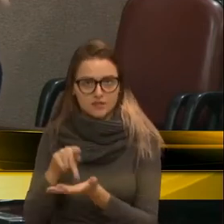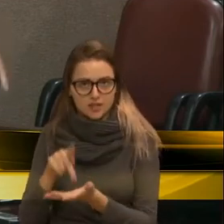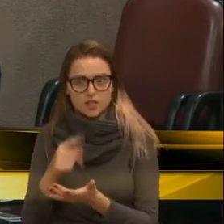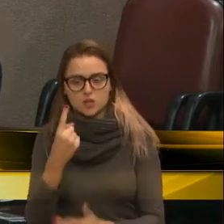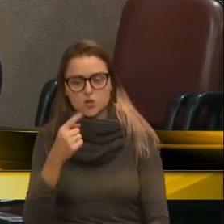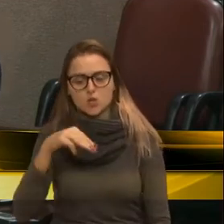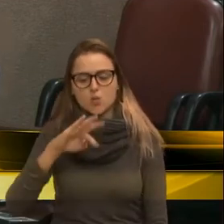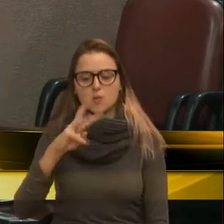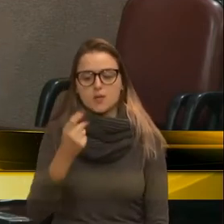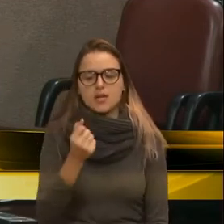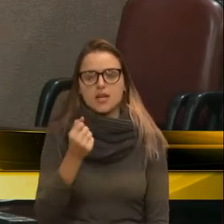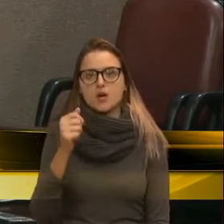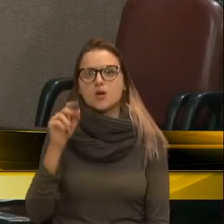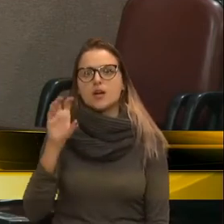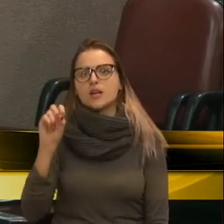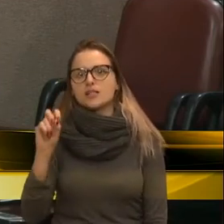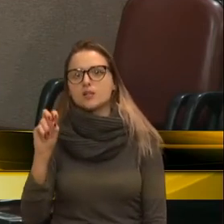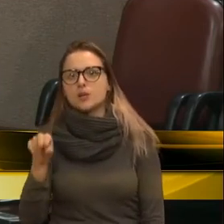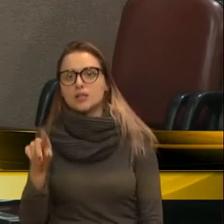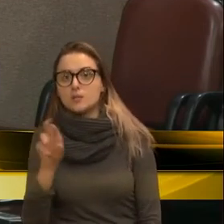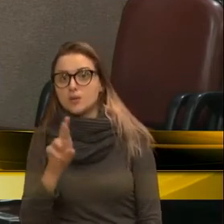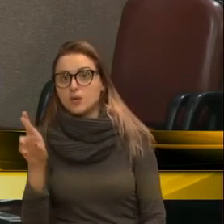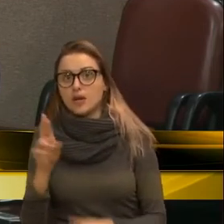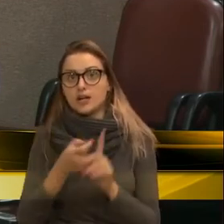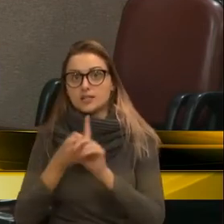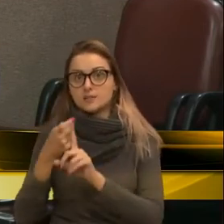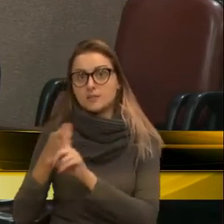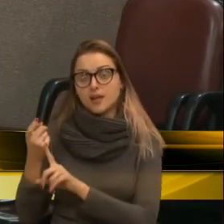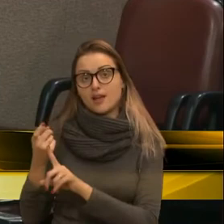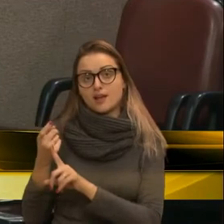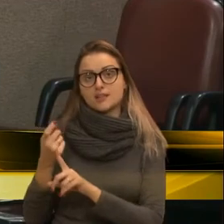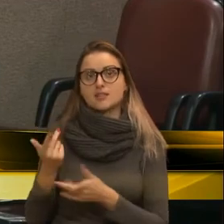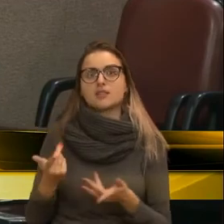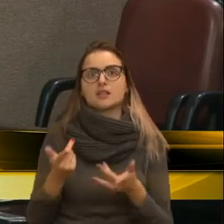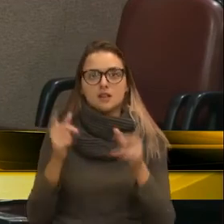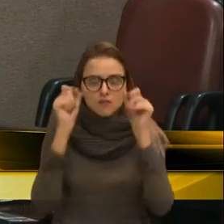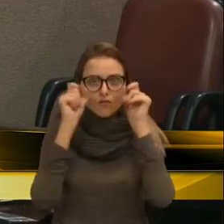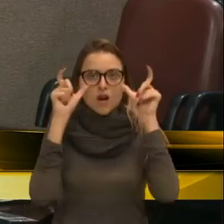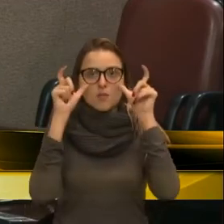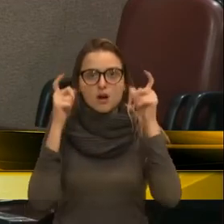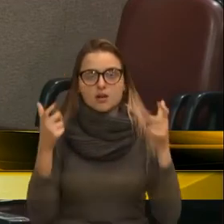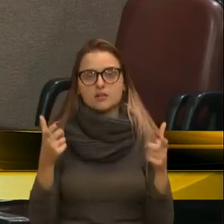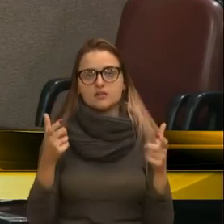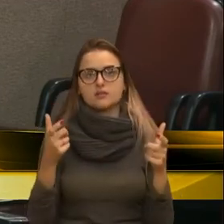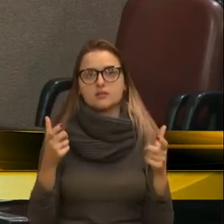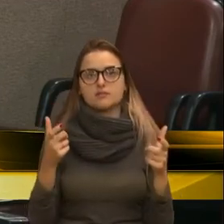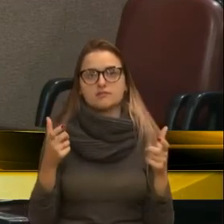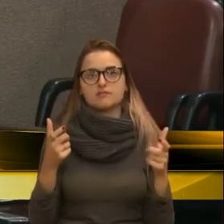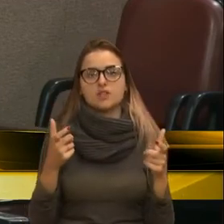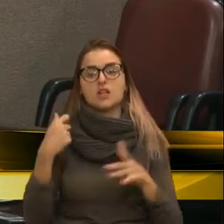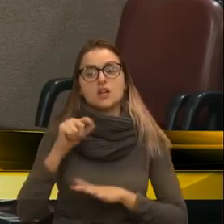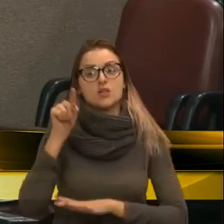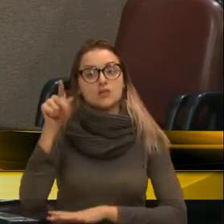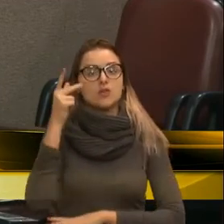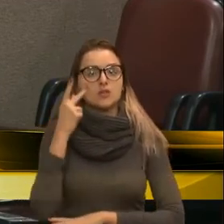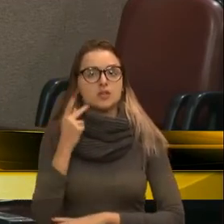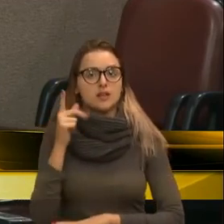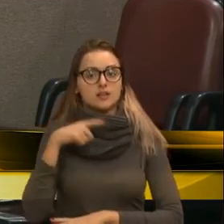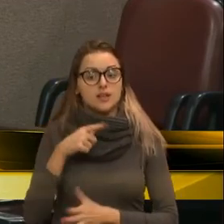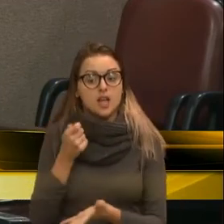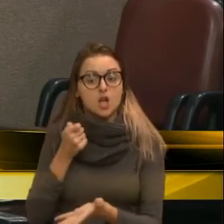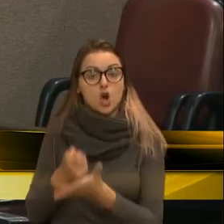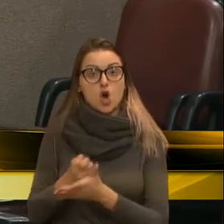mês deixa de entrar nos cofres públicos. Então, vamos acordar. No mínimo, o senhor tem